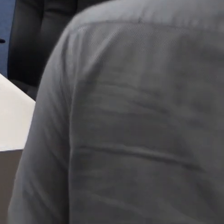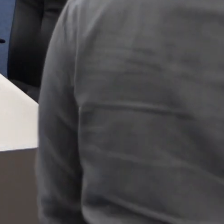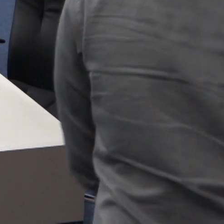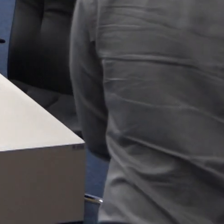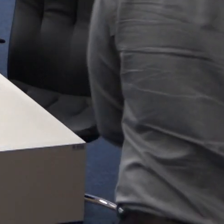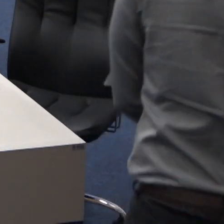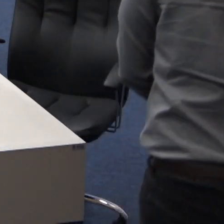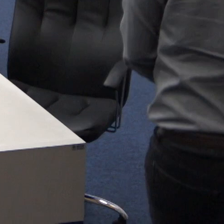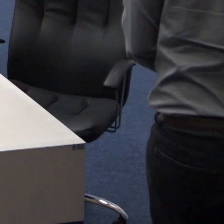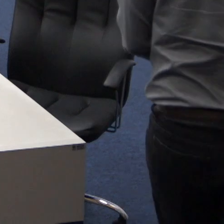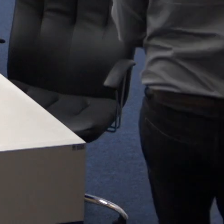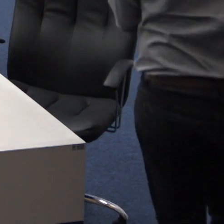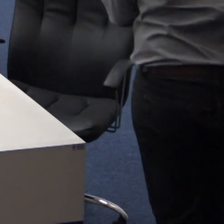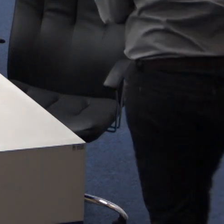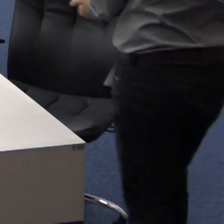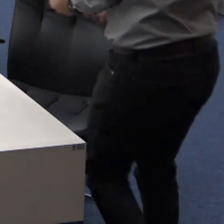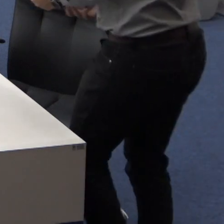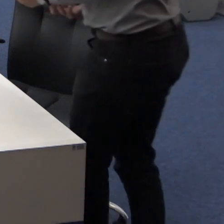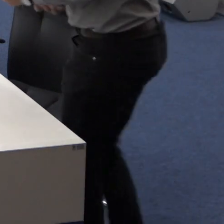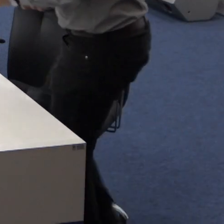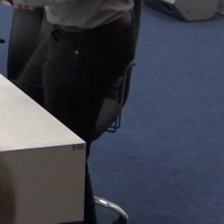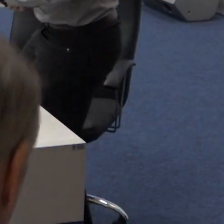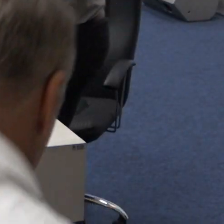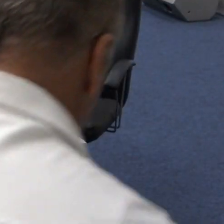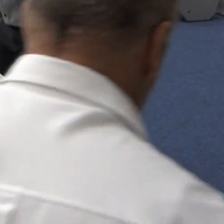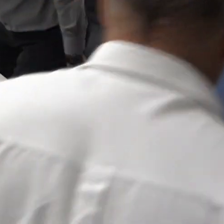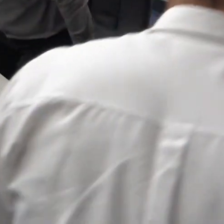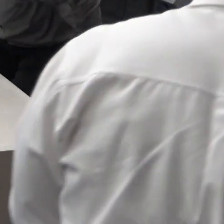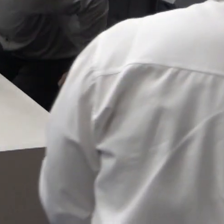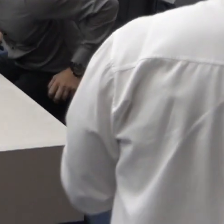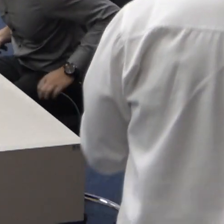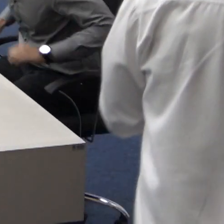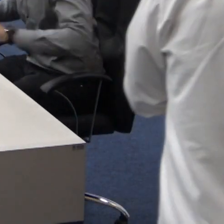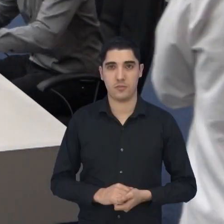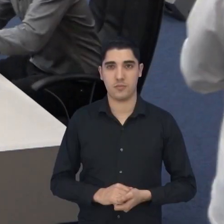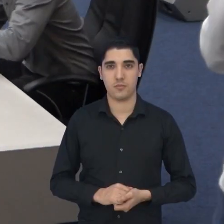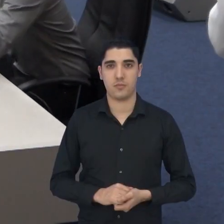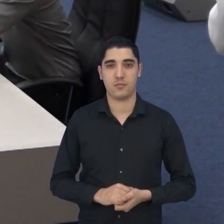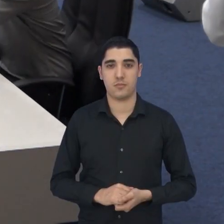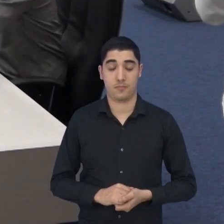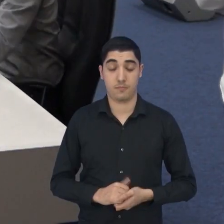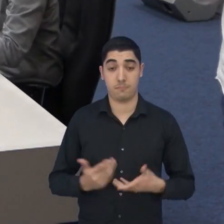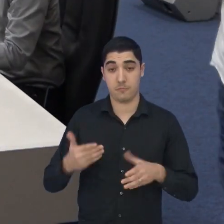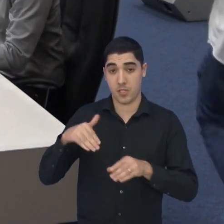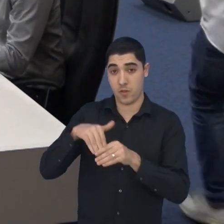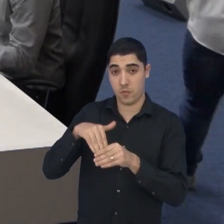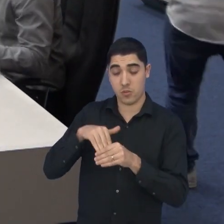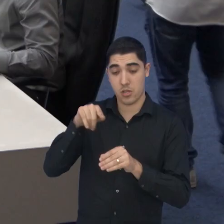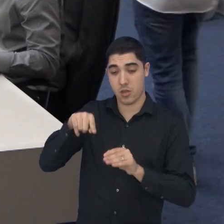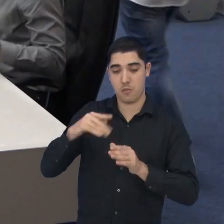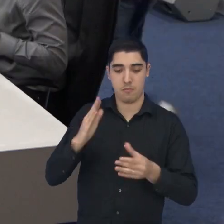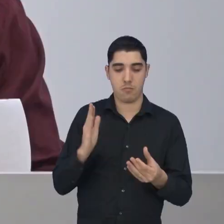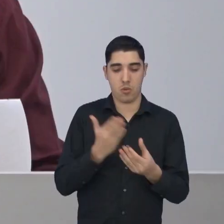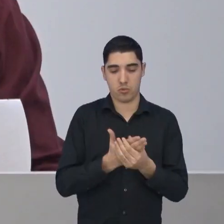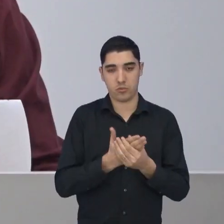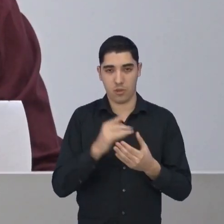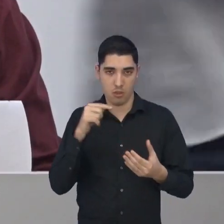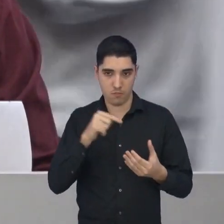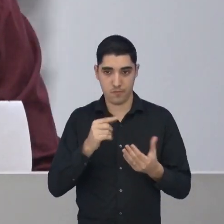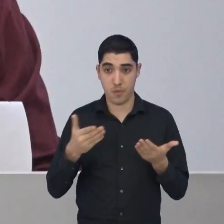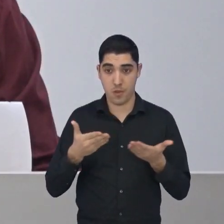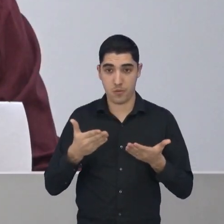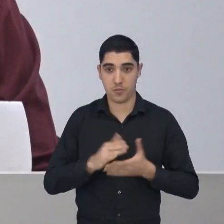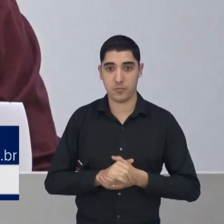comissões, sendo prejudicada a sua votação, nos termos regimentais. Em votação, o processo.